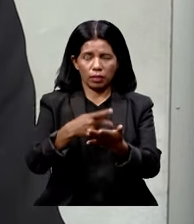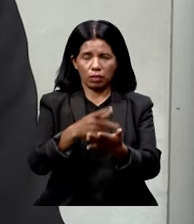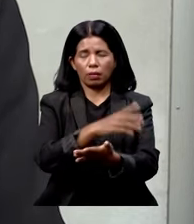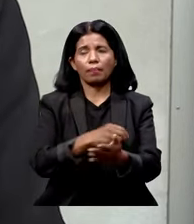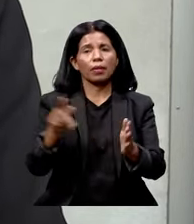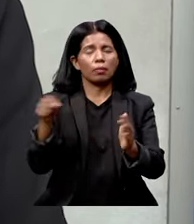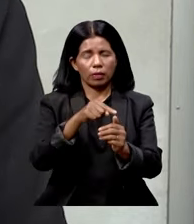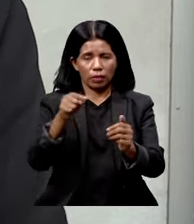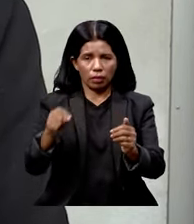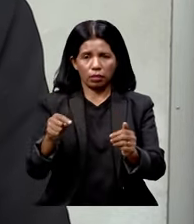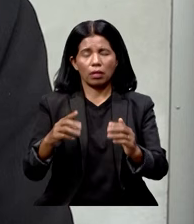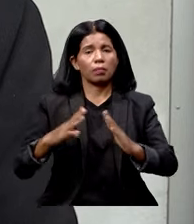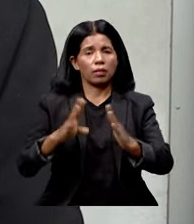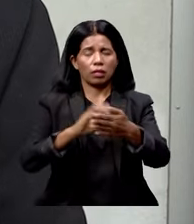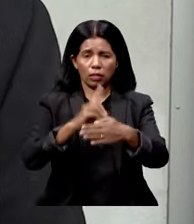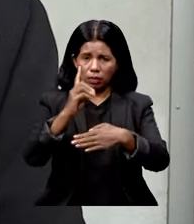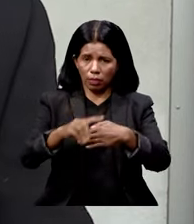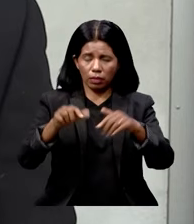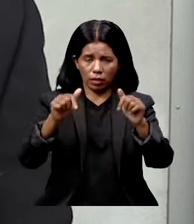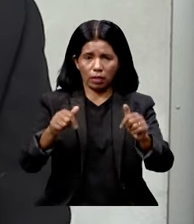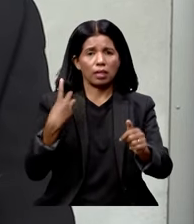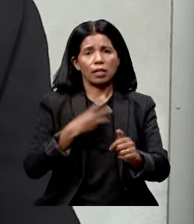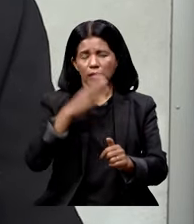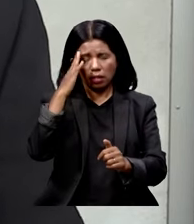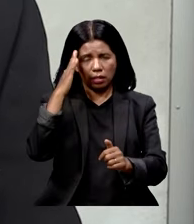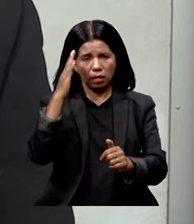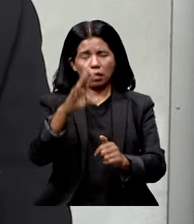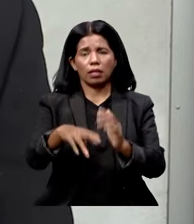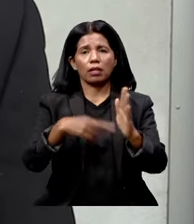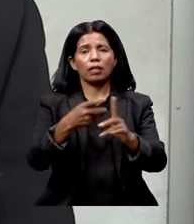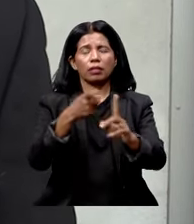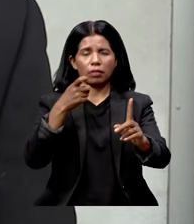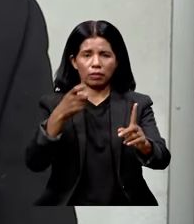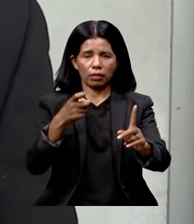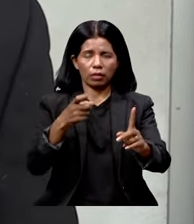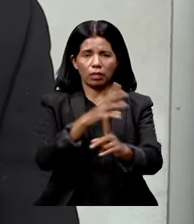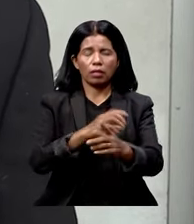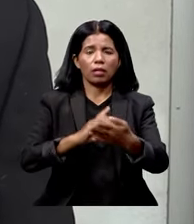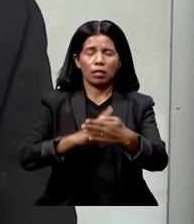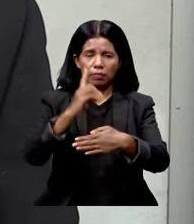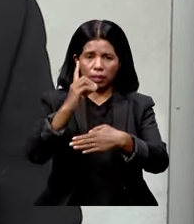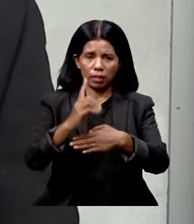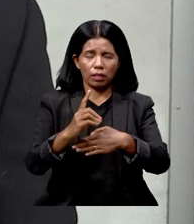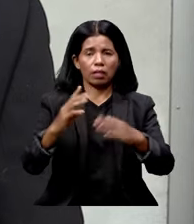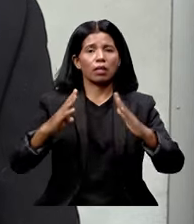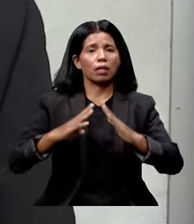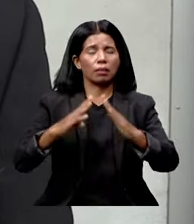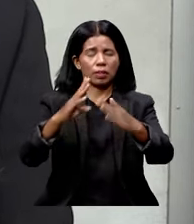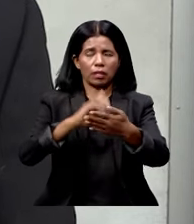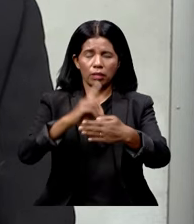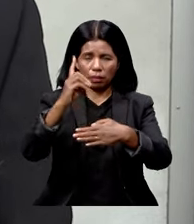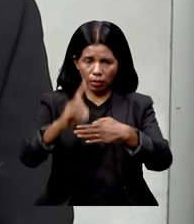cá, é capital de desenvolvimento, categoria de né. Deve estar tendo carácter de categoria capital de desenvolvimento, de carácter de